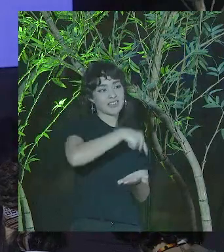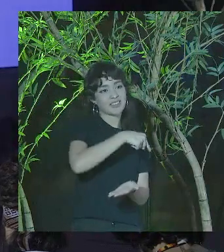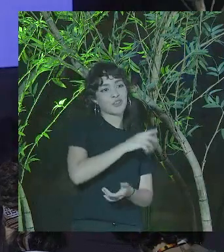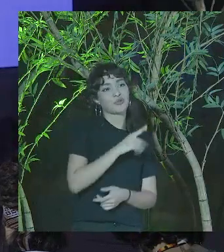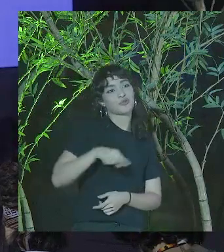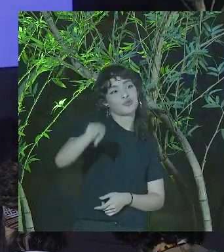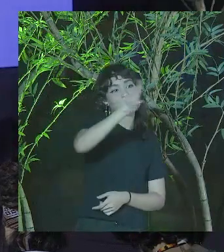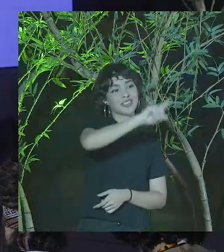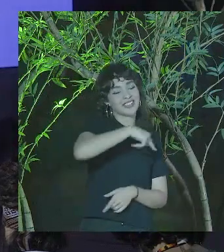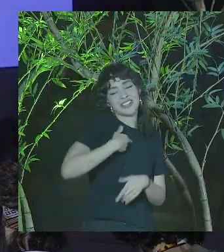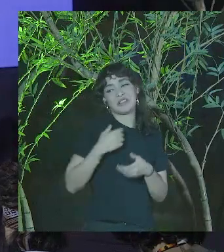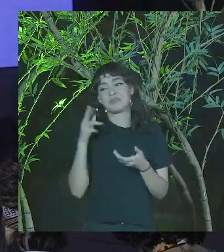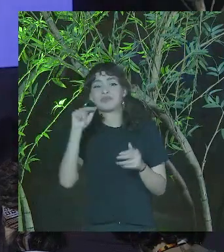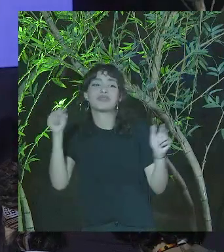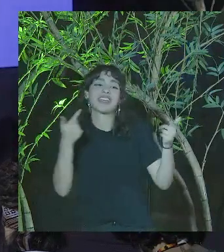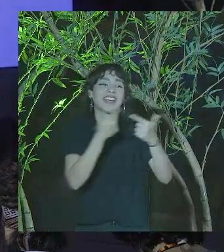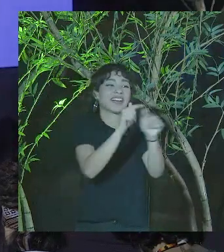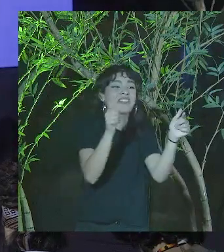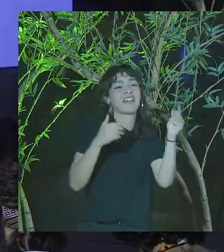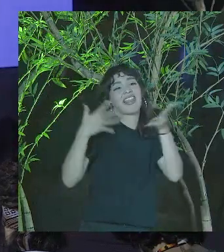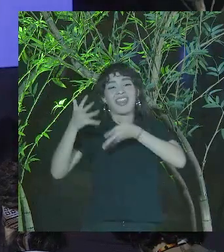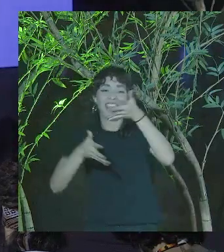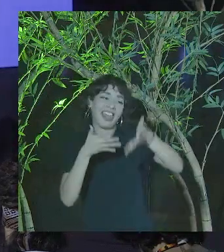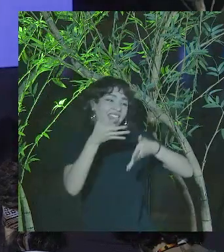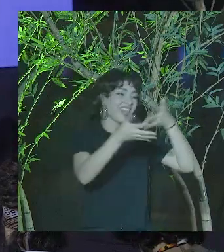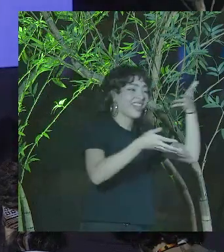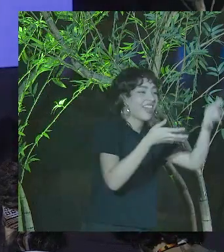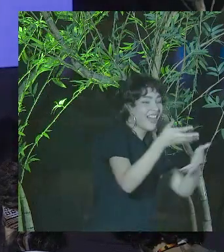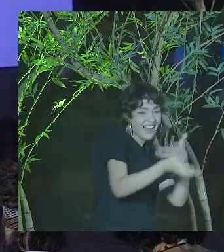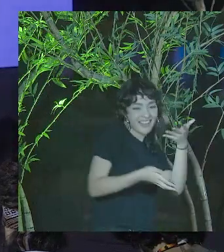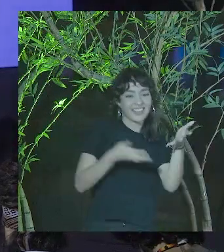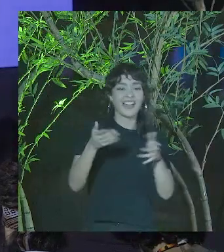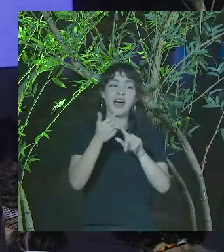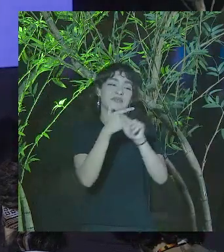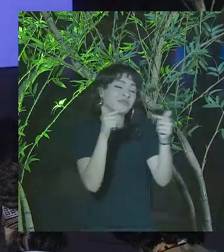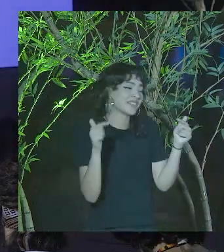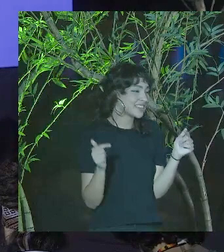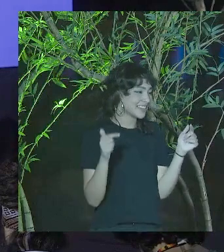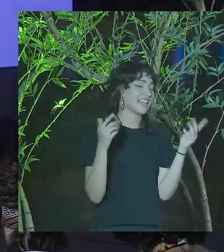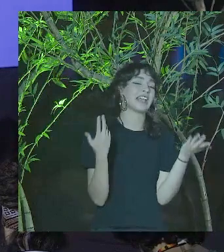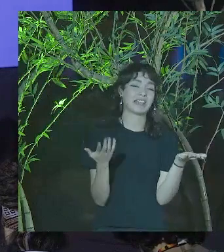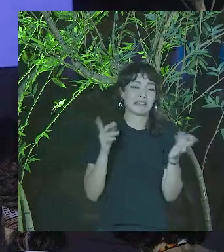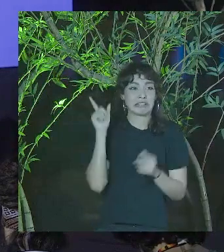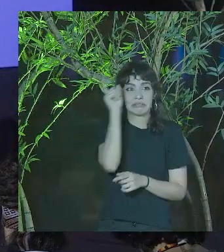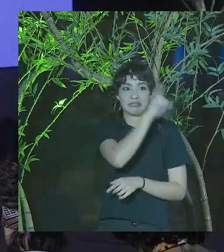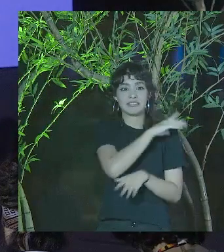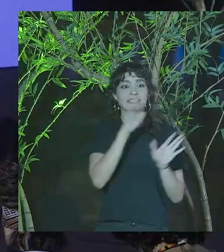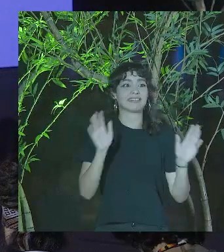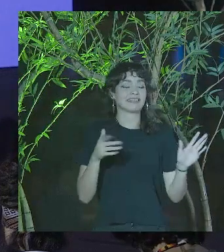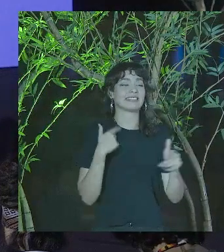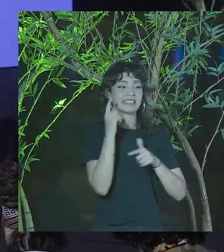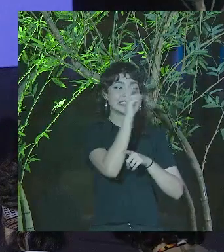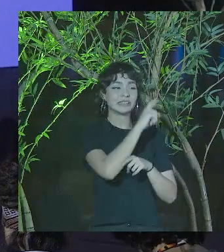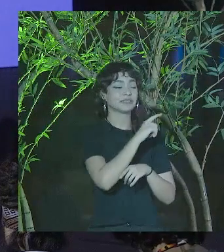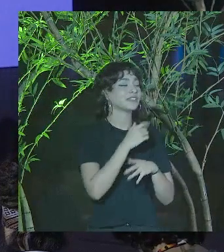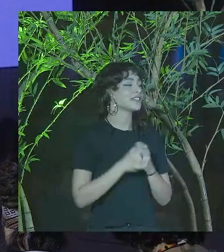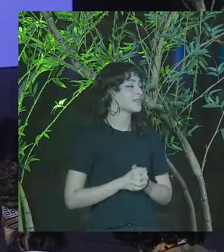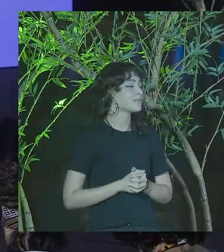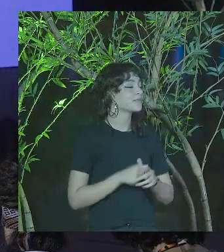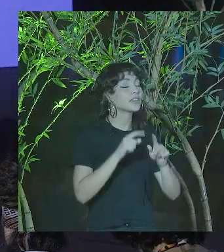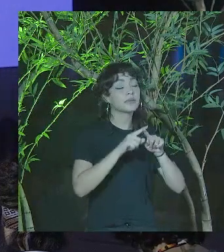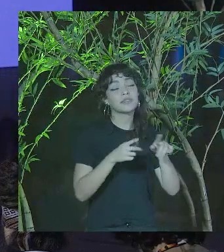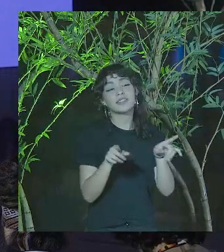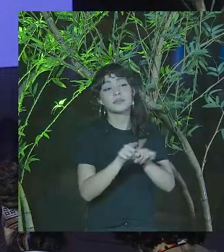essa desenvoltura toda, essa malemolência que Edgar tem. Isso aqui foi um negócio difícil para mim, mas é